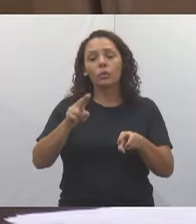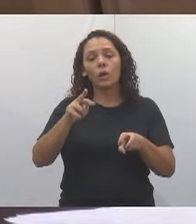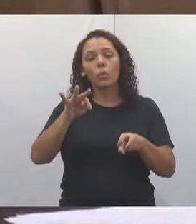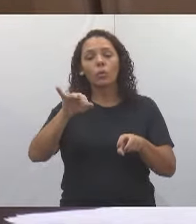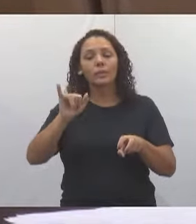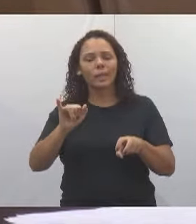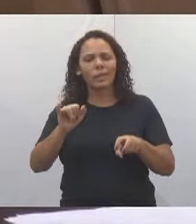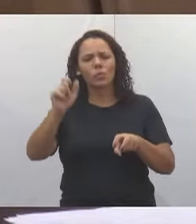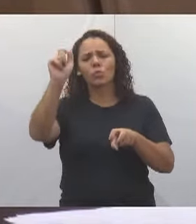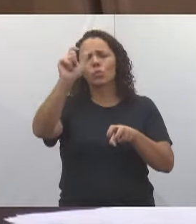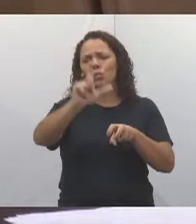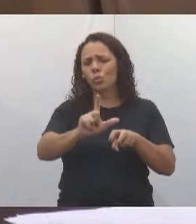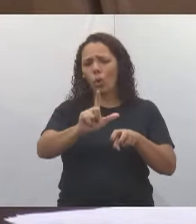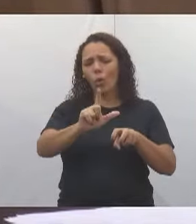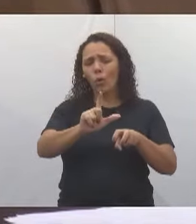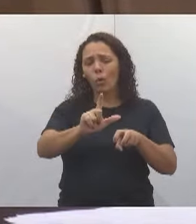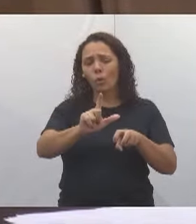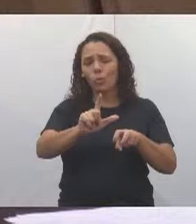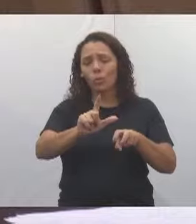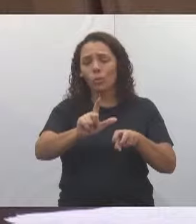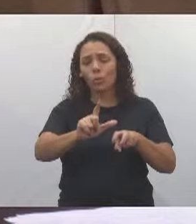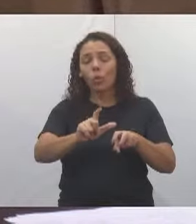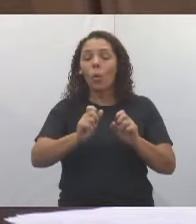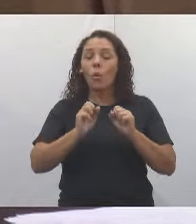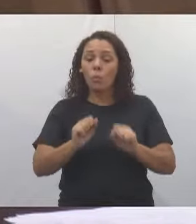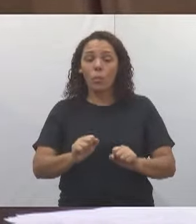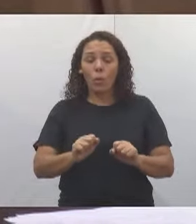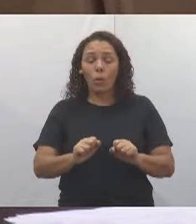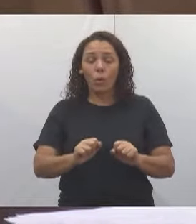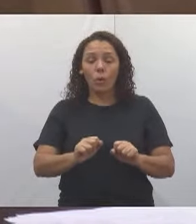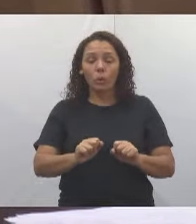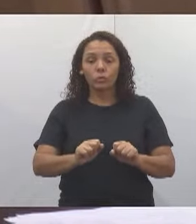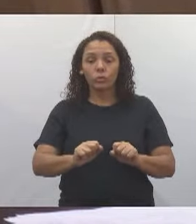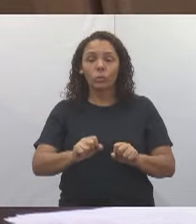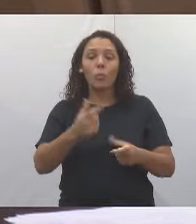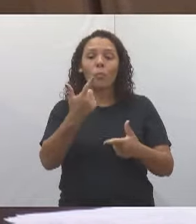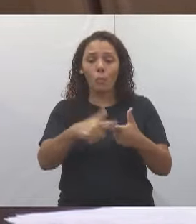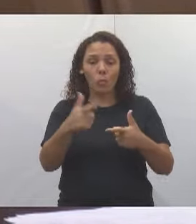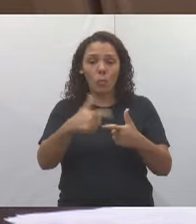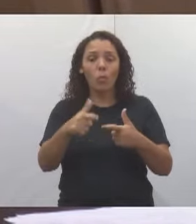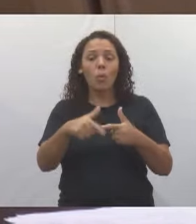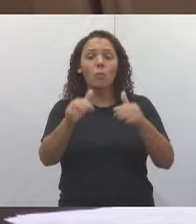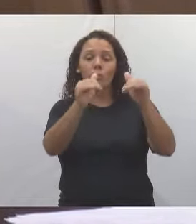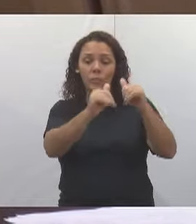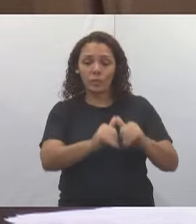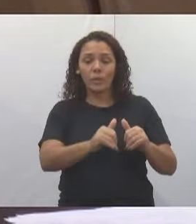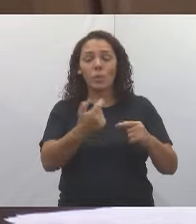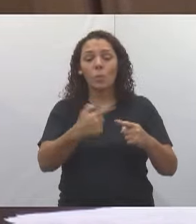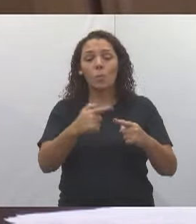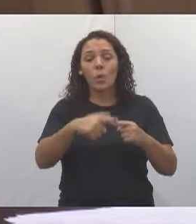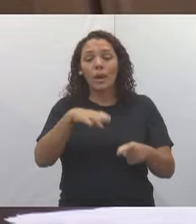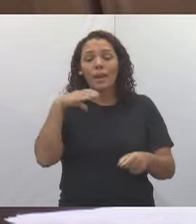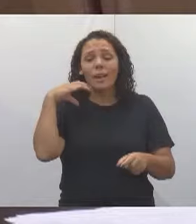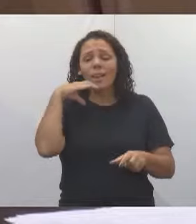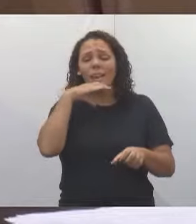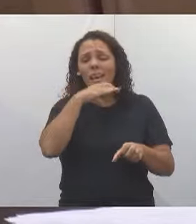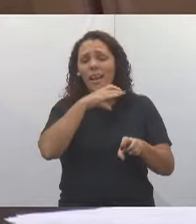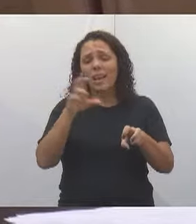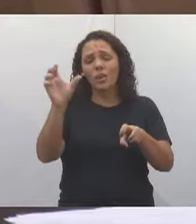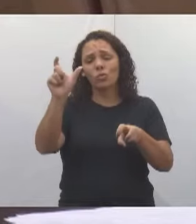repente pode até estragar um aparelho lá de dentro da ambulância. Ninguém sabe, é o calor, ninguém sabe quais são os procedimentos daquele aparelho. Então,